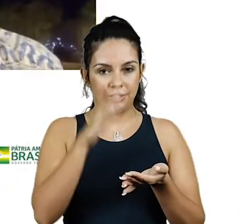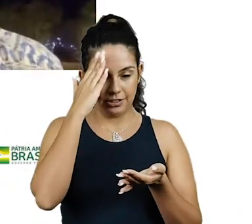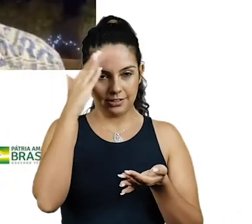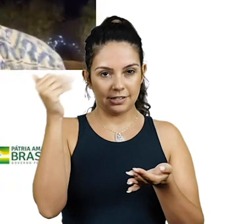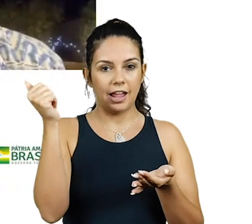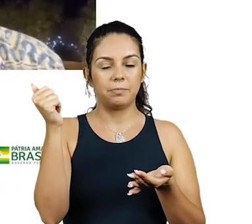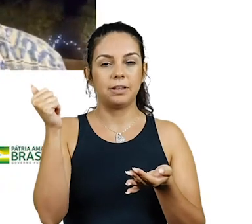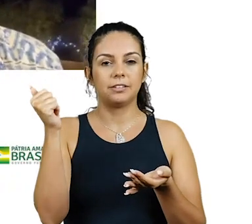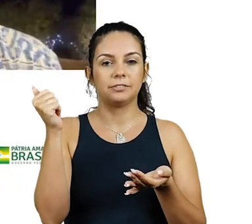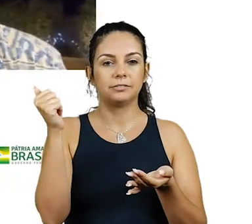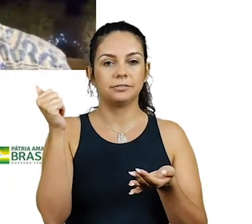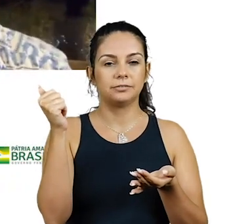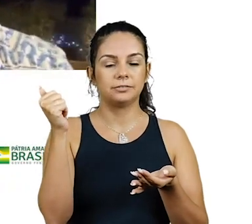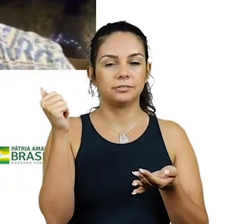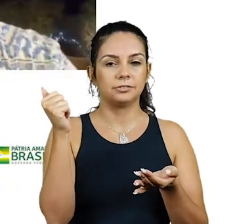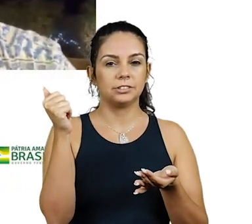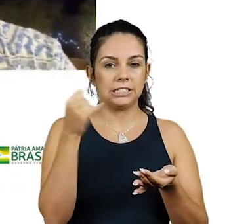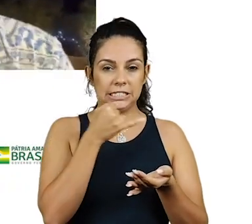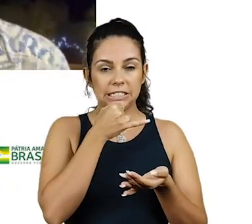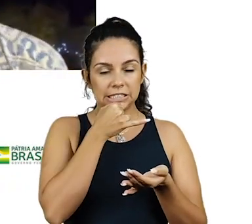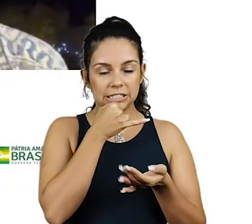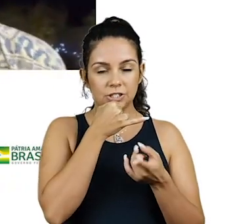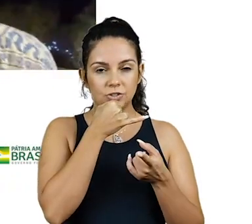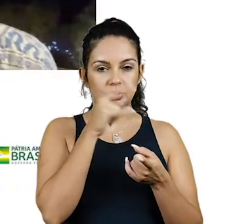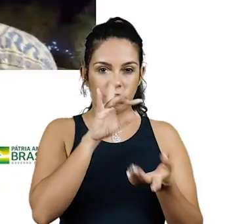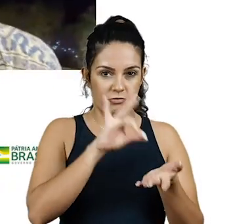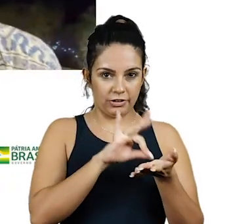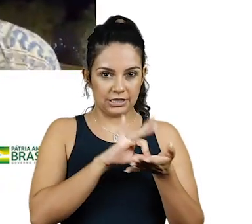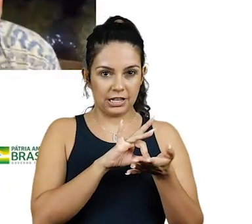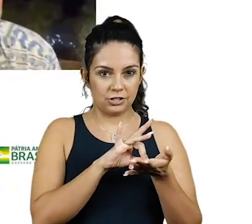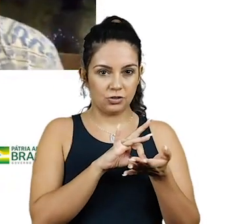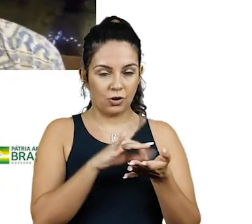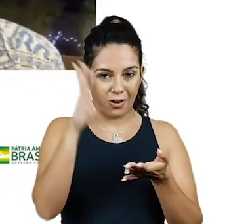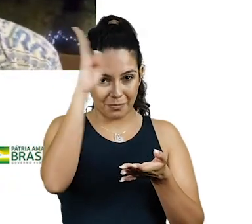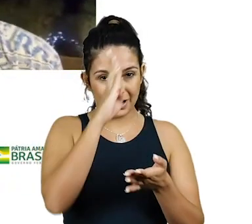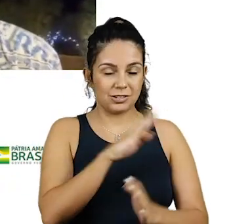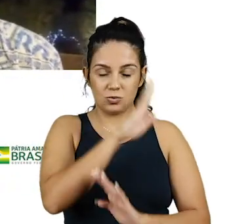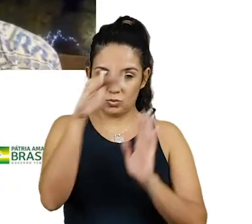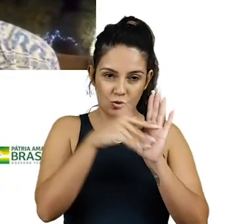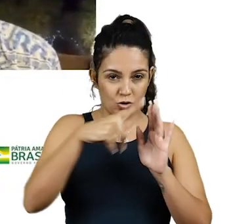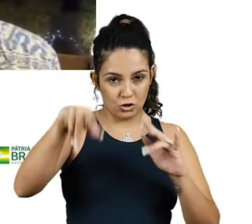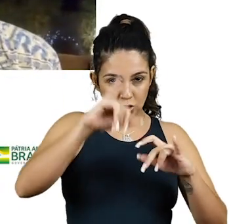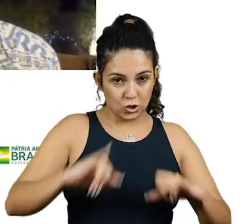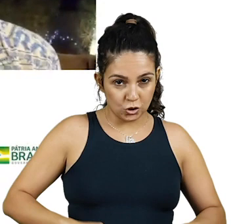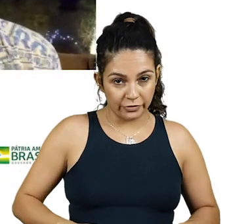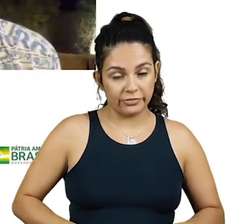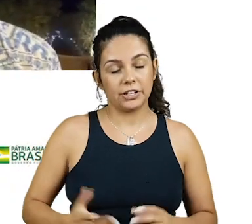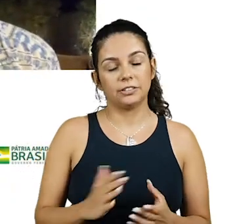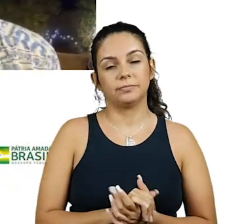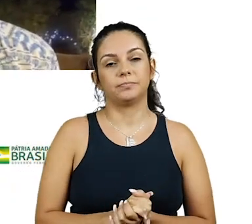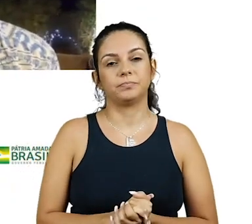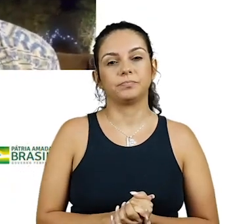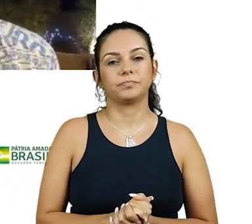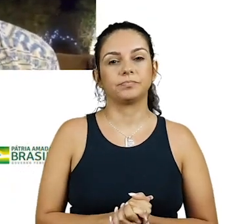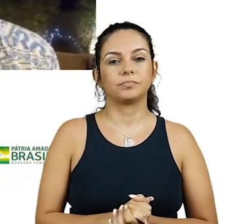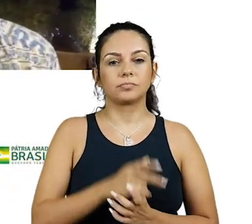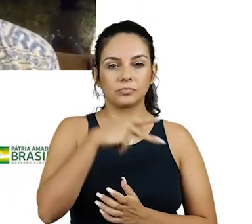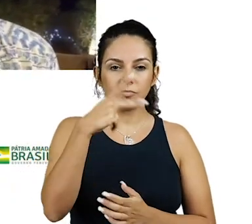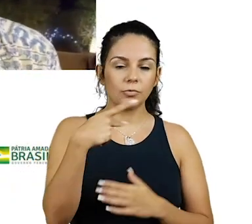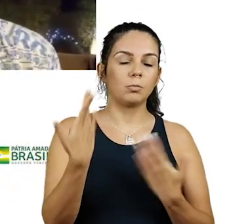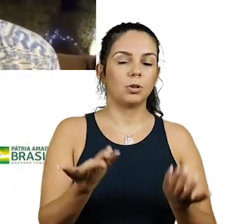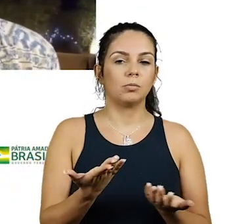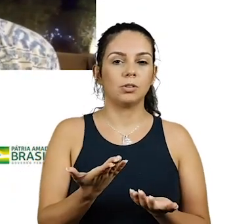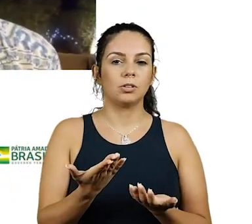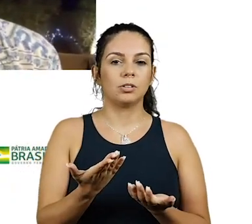sabe, é tristíssimo admitir isso, né, Afonso? Mas não é uma realidade urbana, é o Brasil todo que está sofrendo com isso. E aí eu falei, bom,